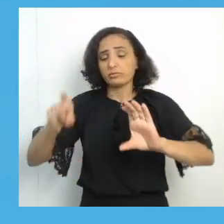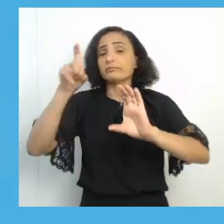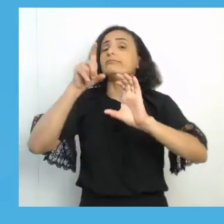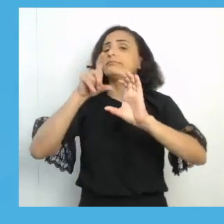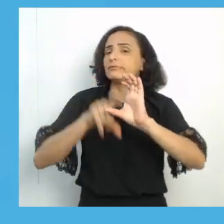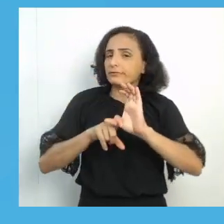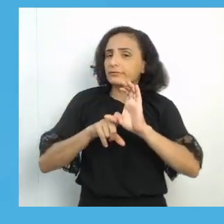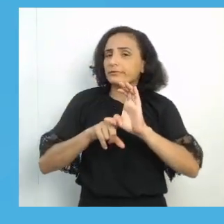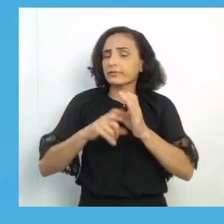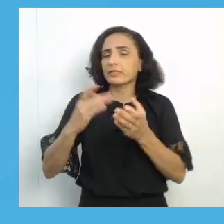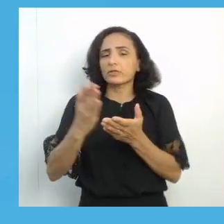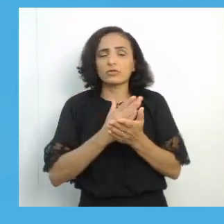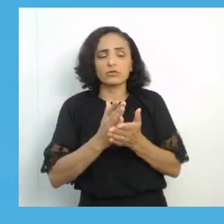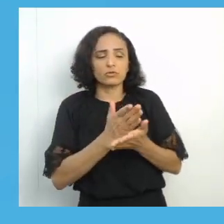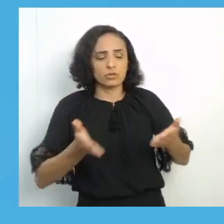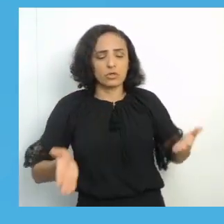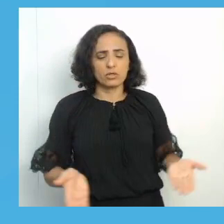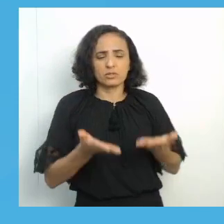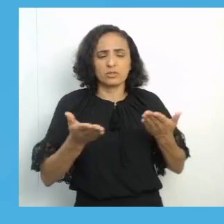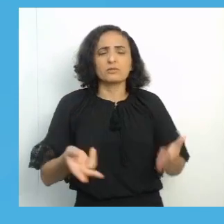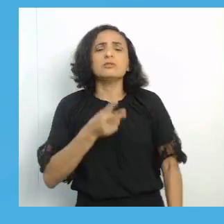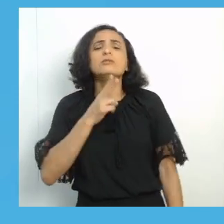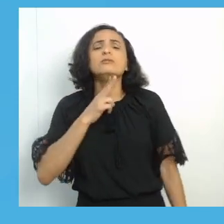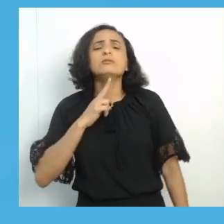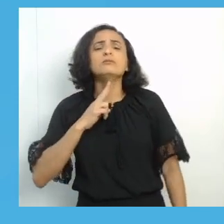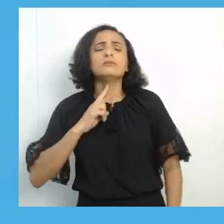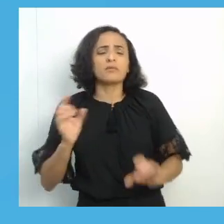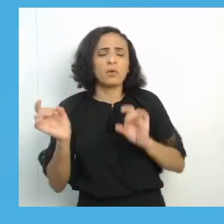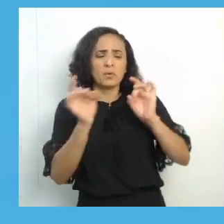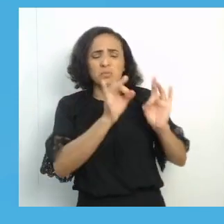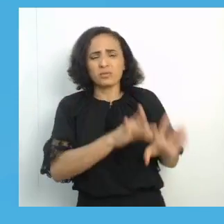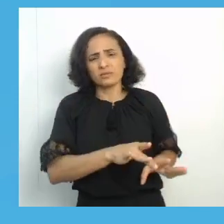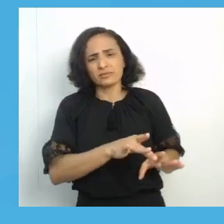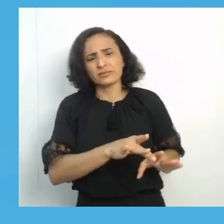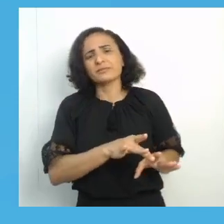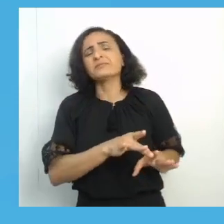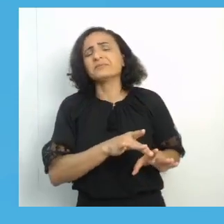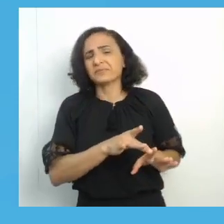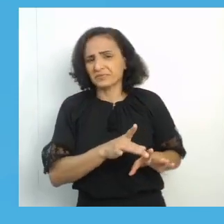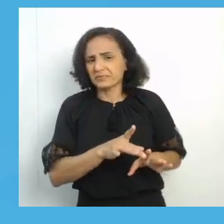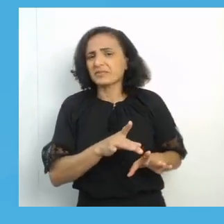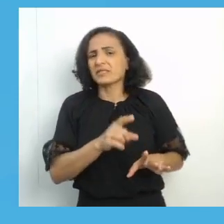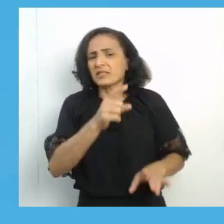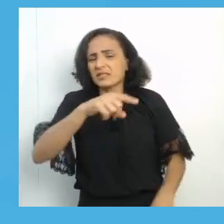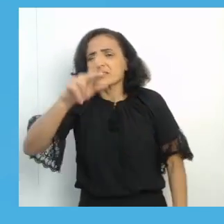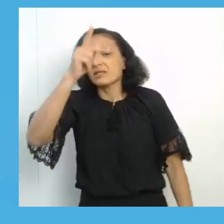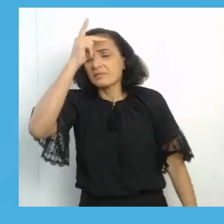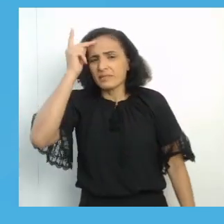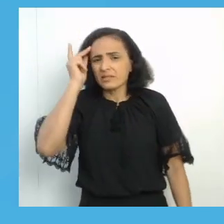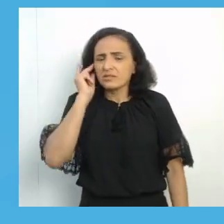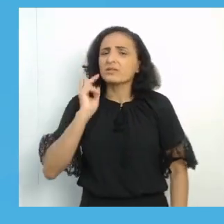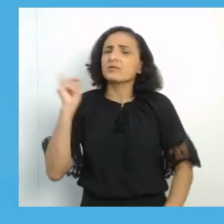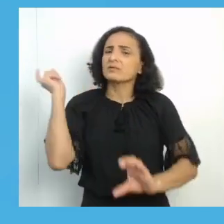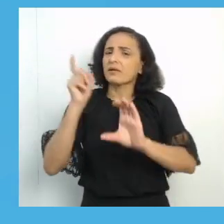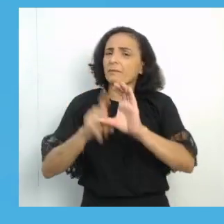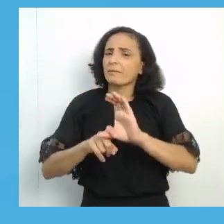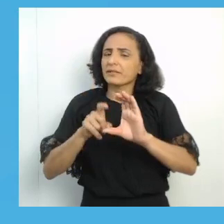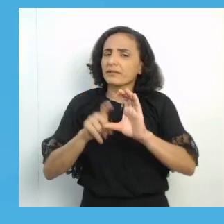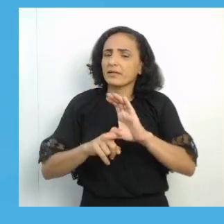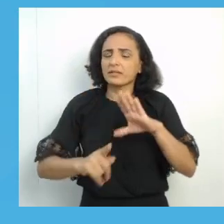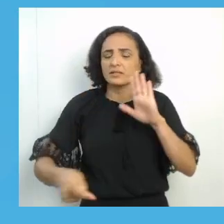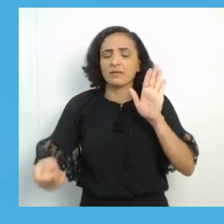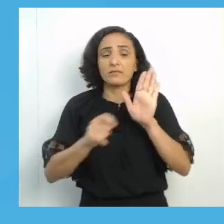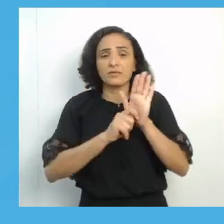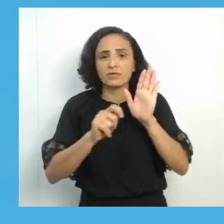largue o seu vício, a sua dependência química. Se uma pessoa ela tem uma dependência química, então